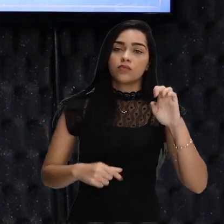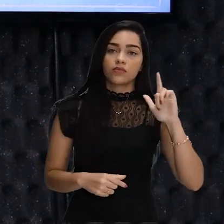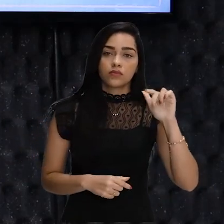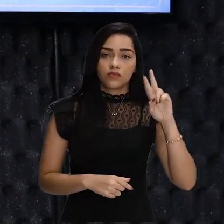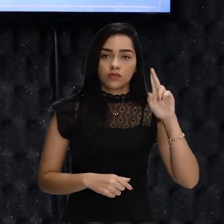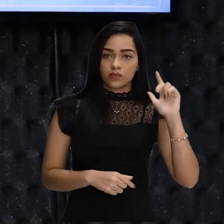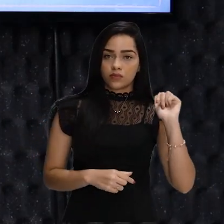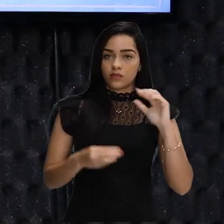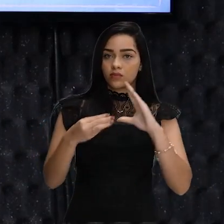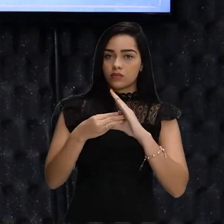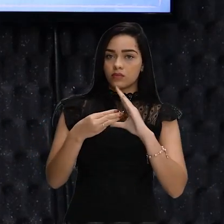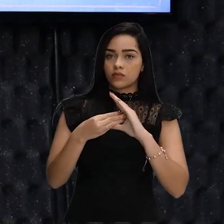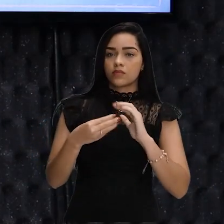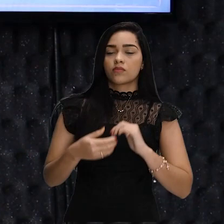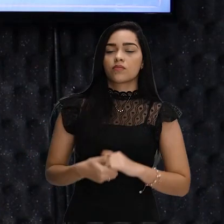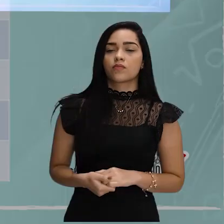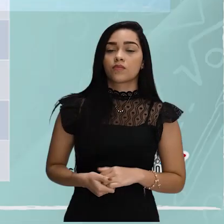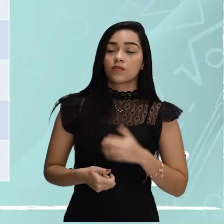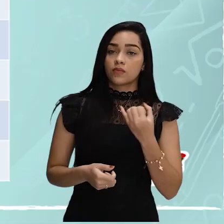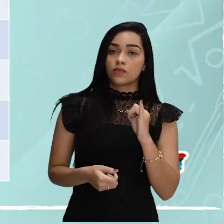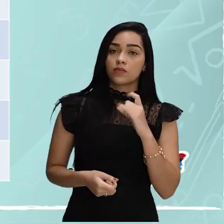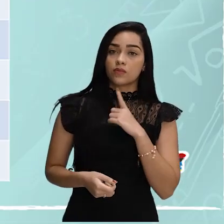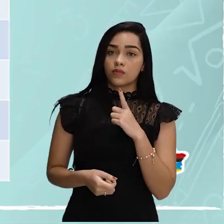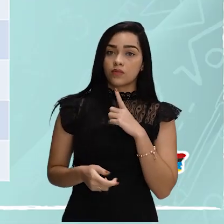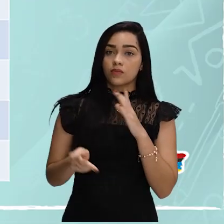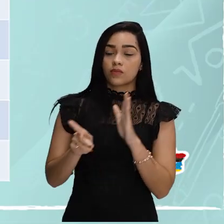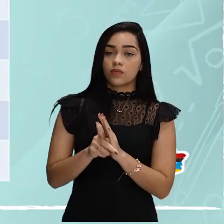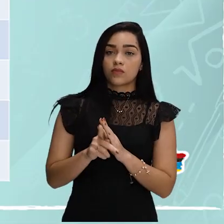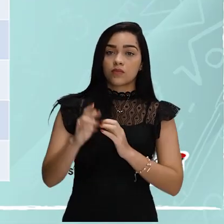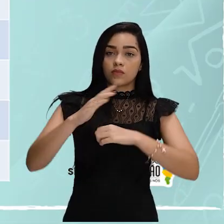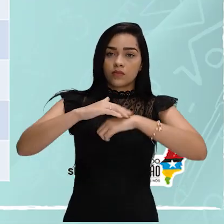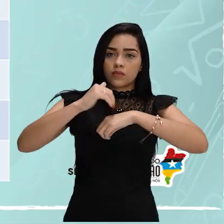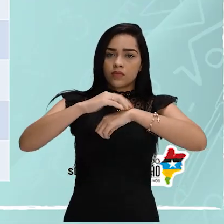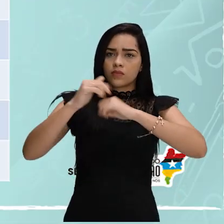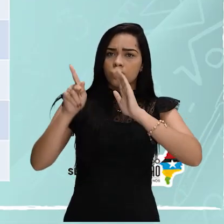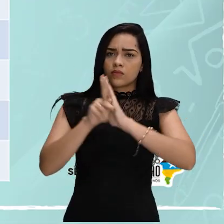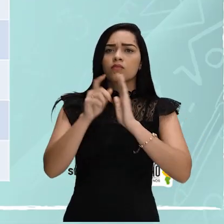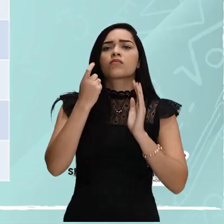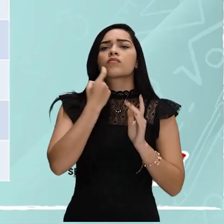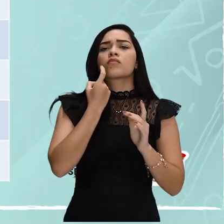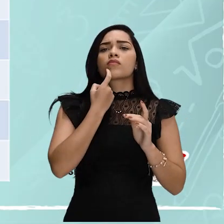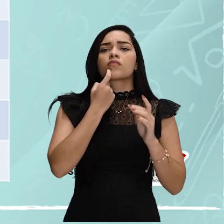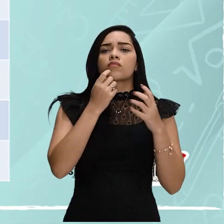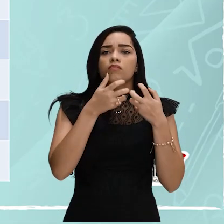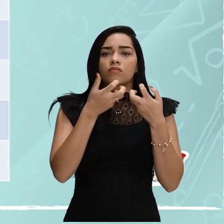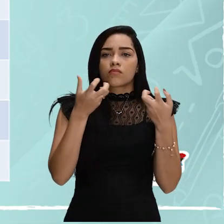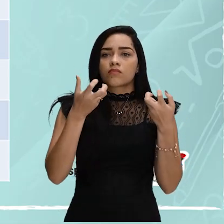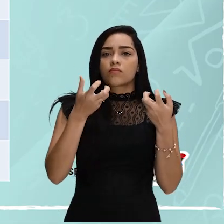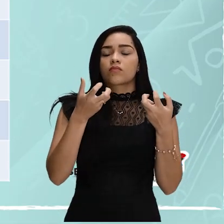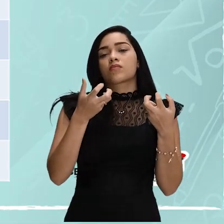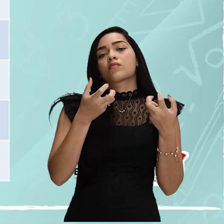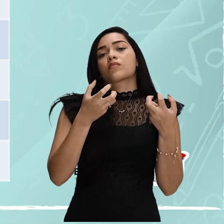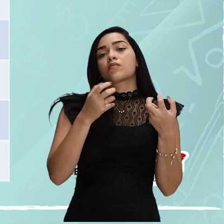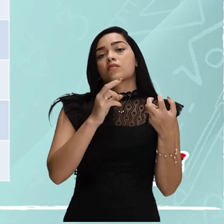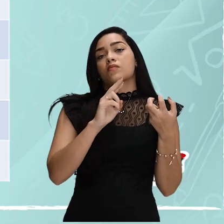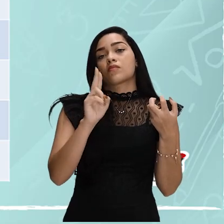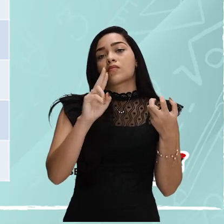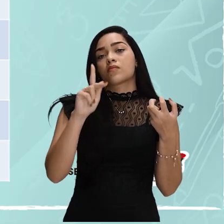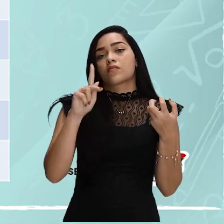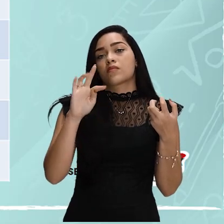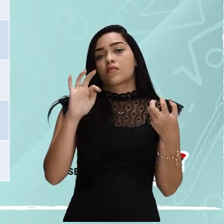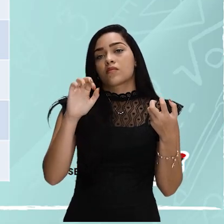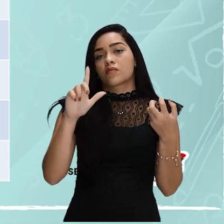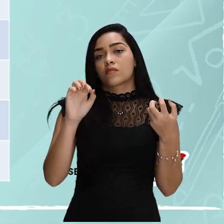Então, se a célula tiver um formato de escama de peixe, né? Um pouquinho achatada, a gente diz que o epitélio